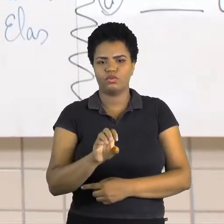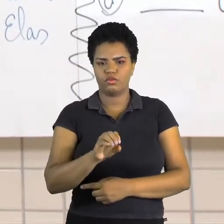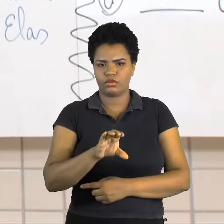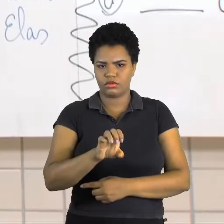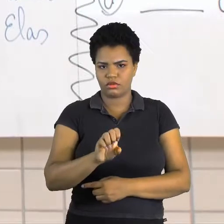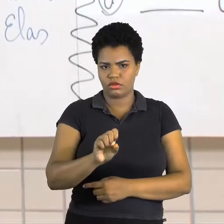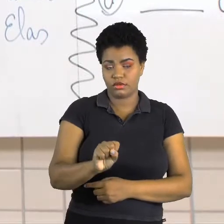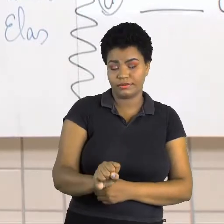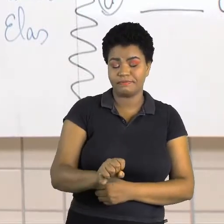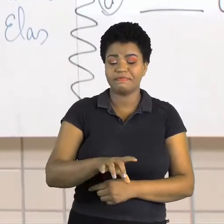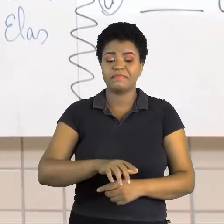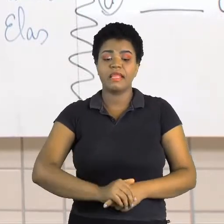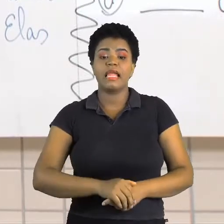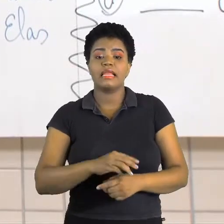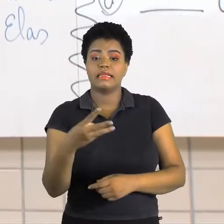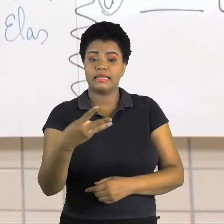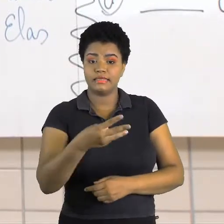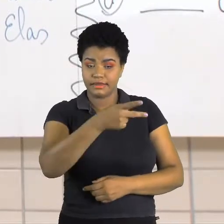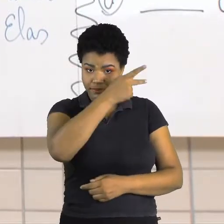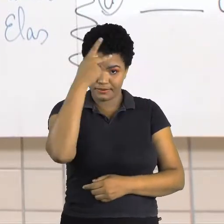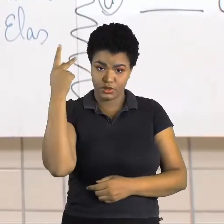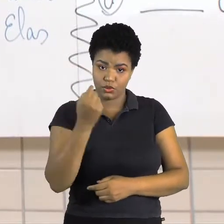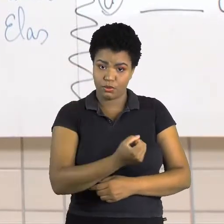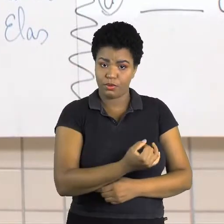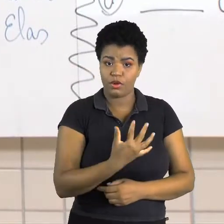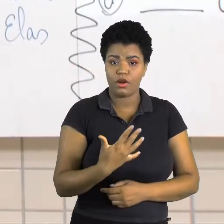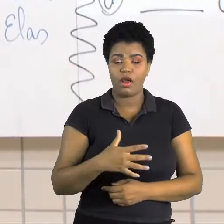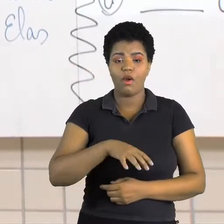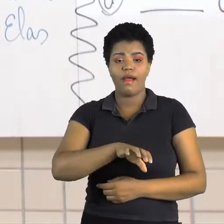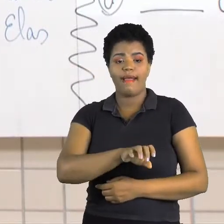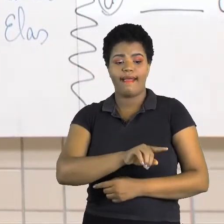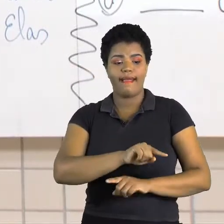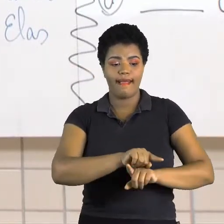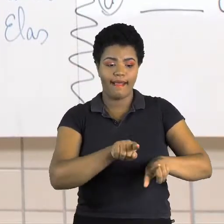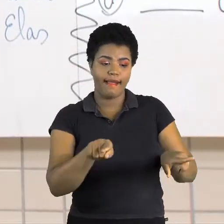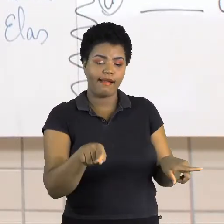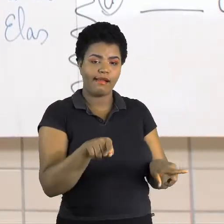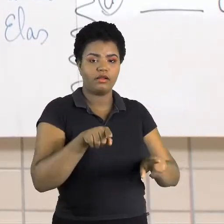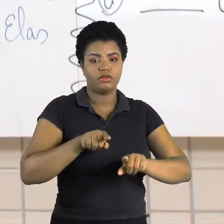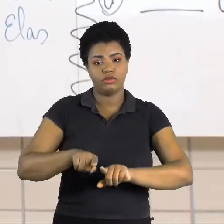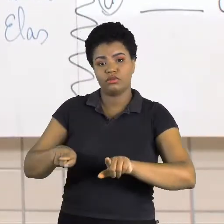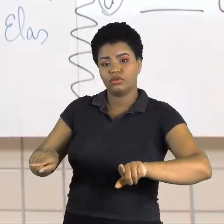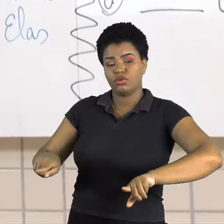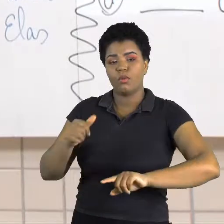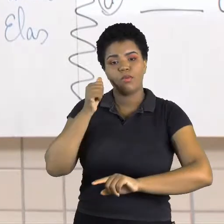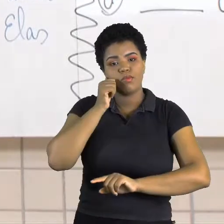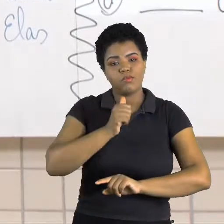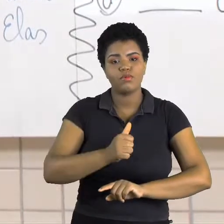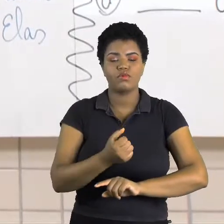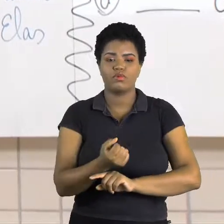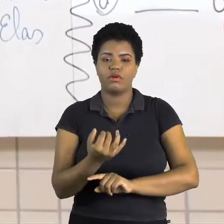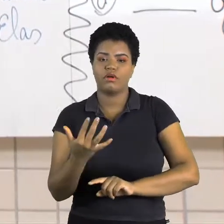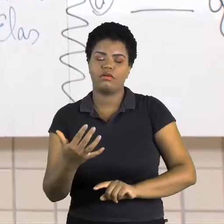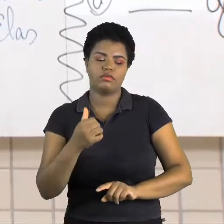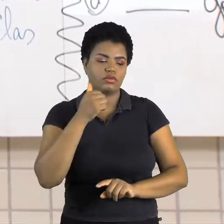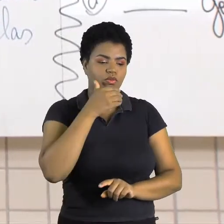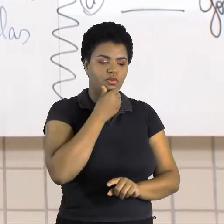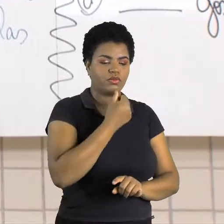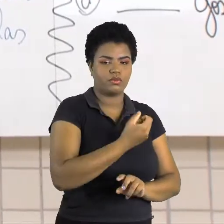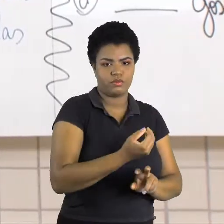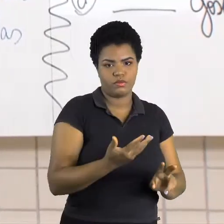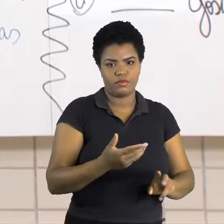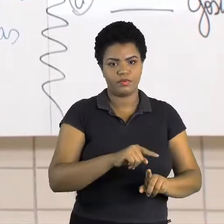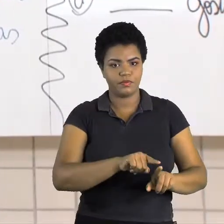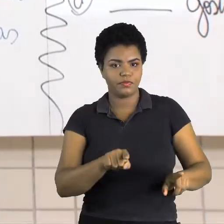plural, eles ou elas. Entendeu? Quer aprender mesmo? É assim. Vá na frente do